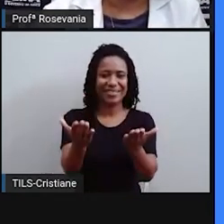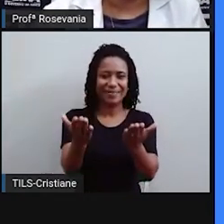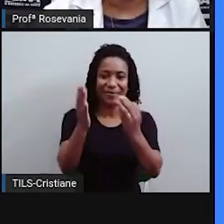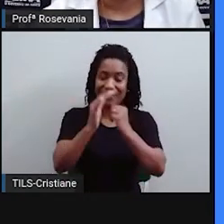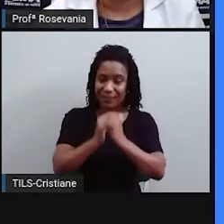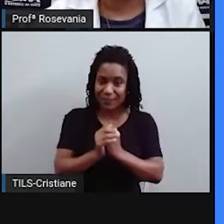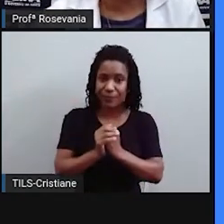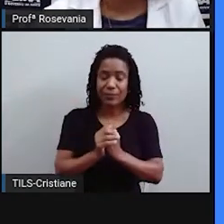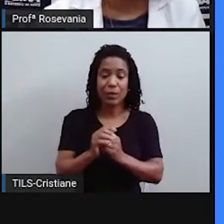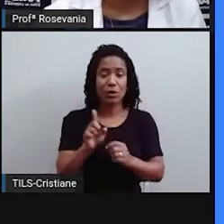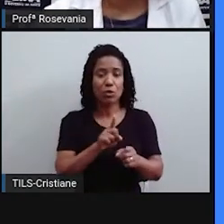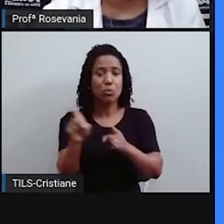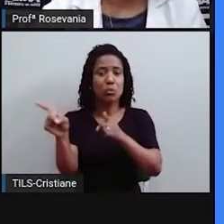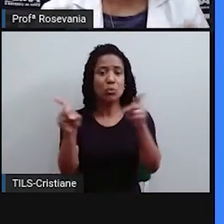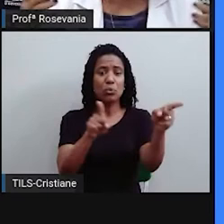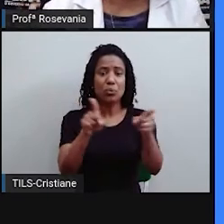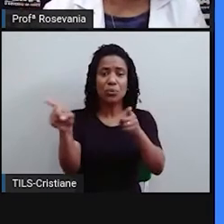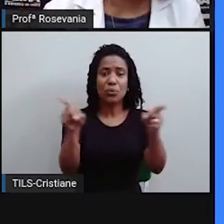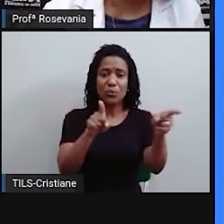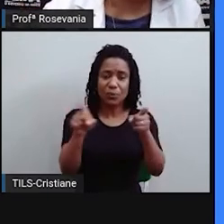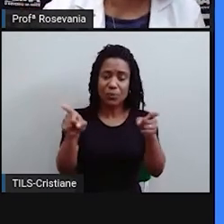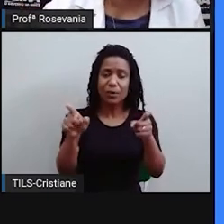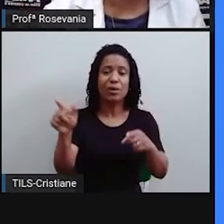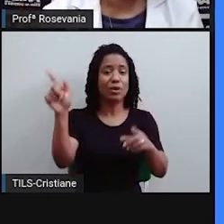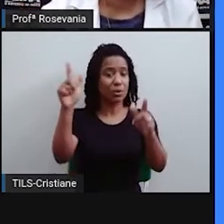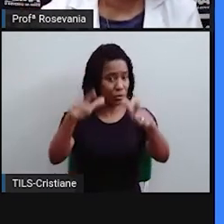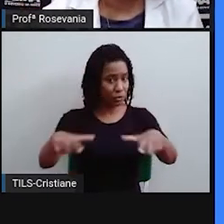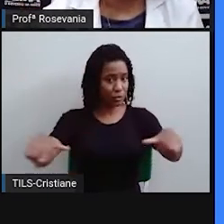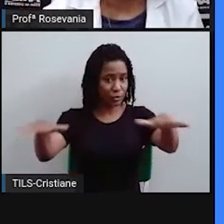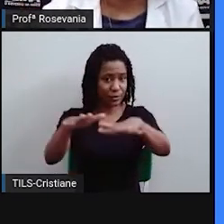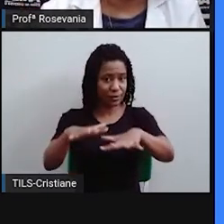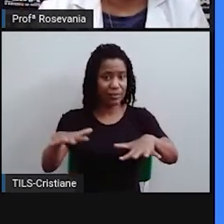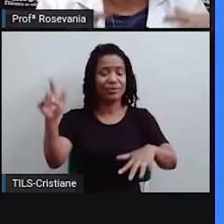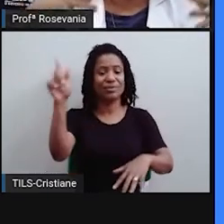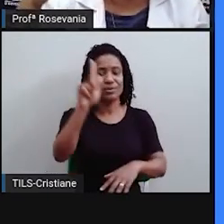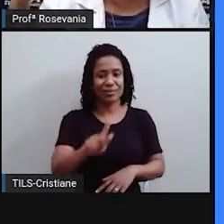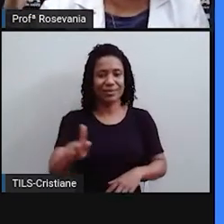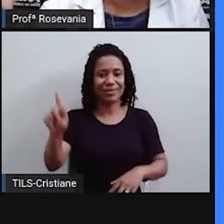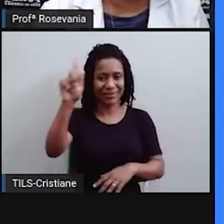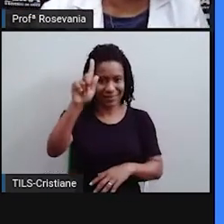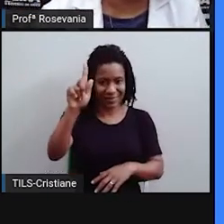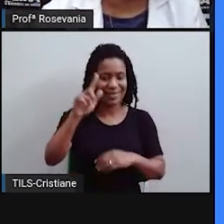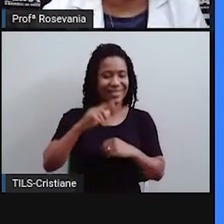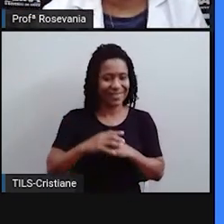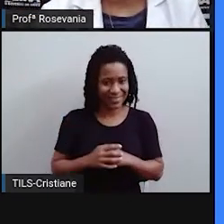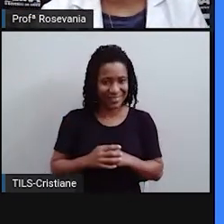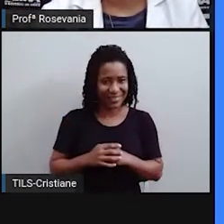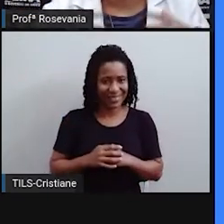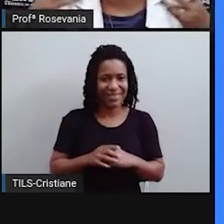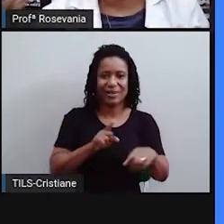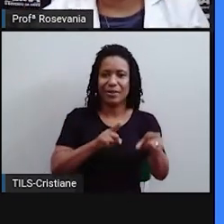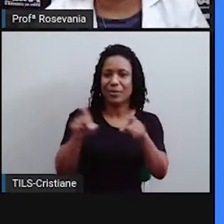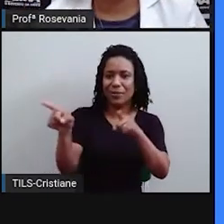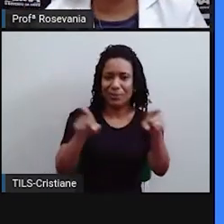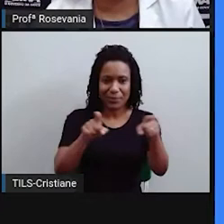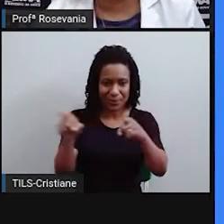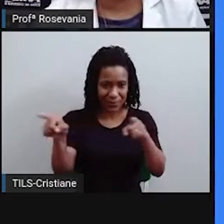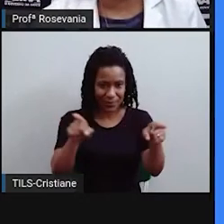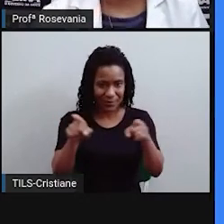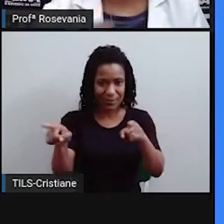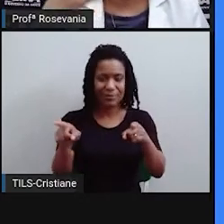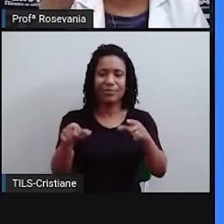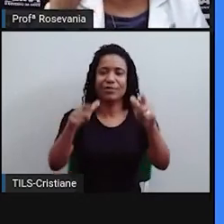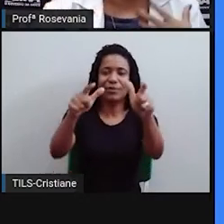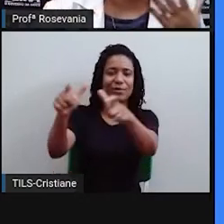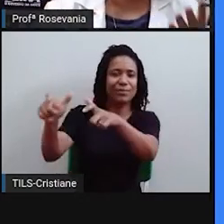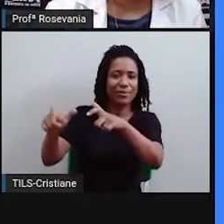da orientação no espaço geográfico. Nós já entendemos que espaço geográfico é aquele espaço vivido, habitado pelo